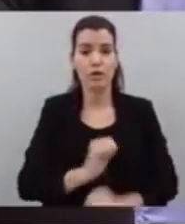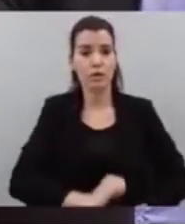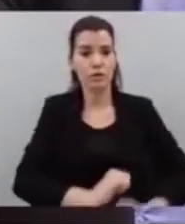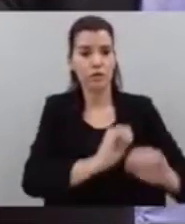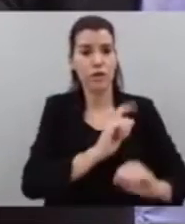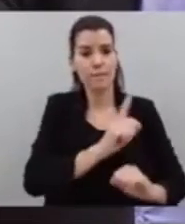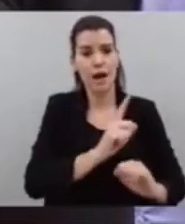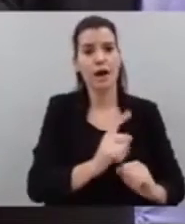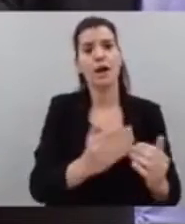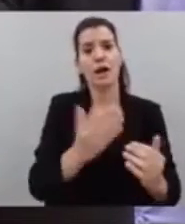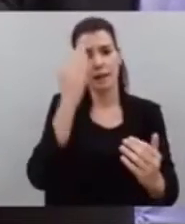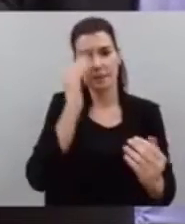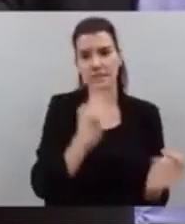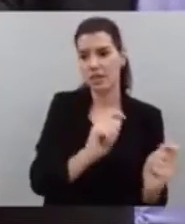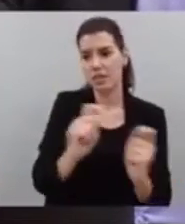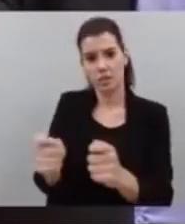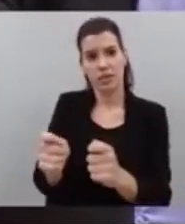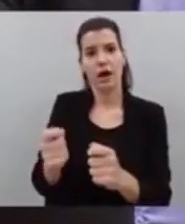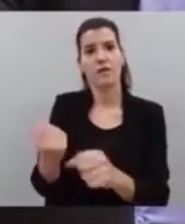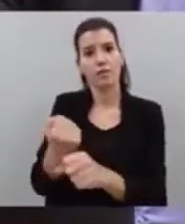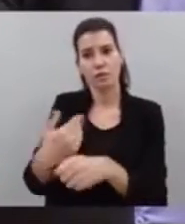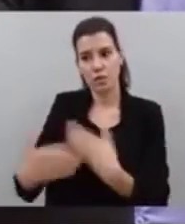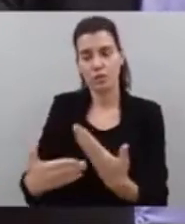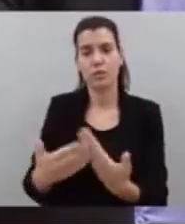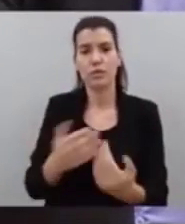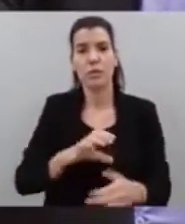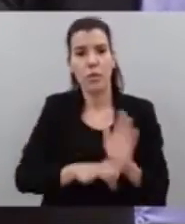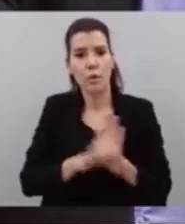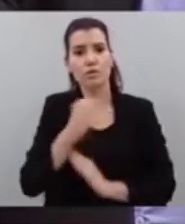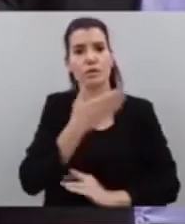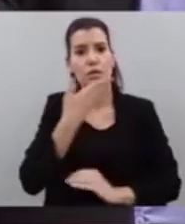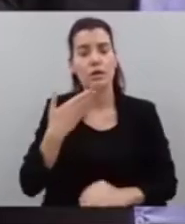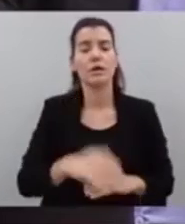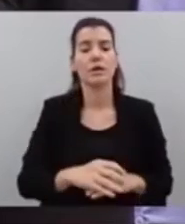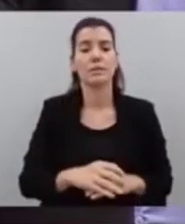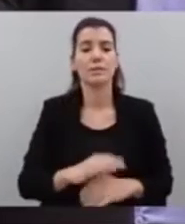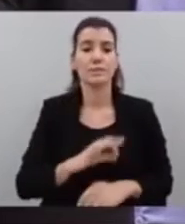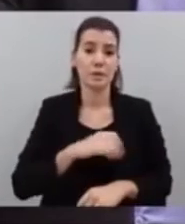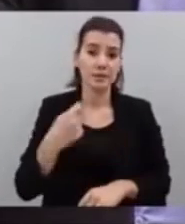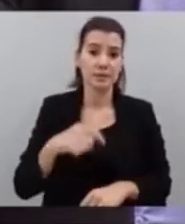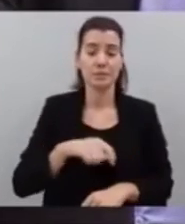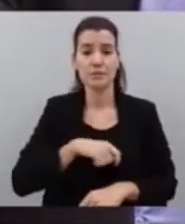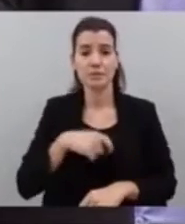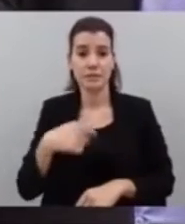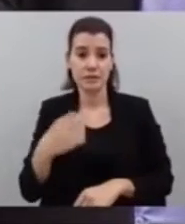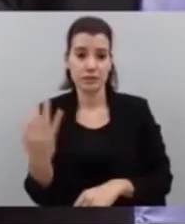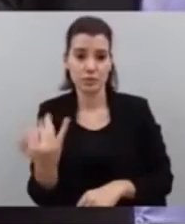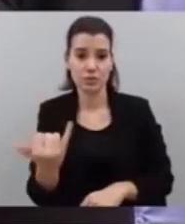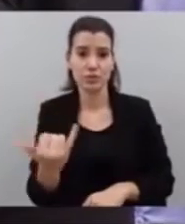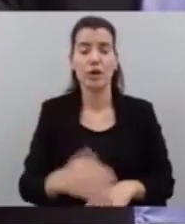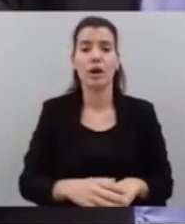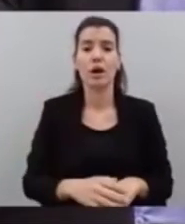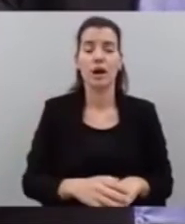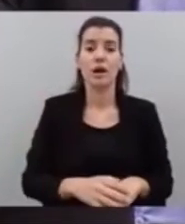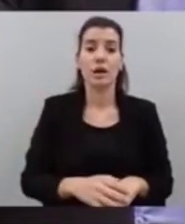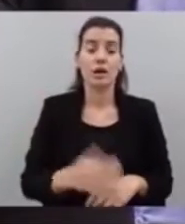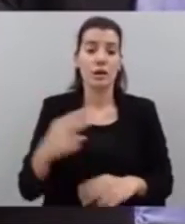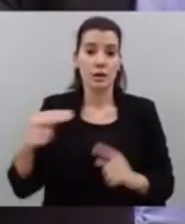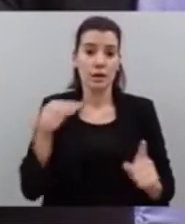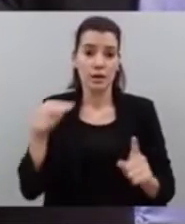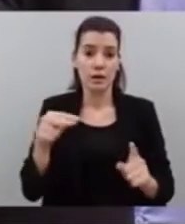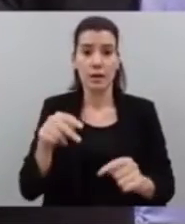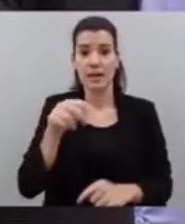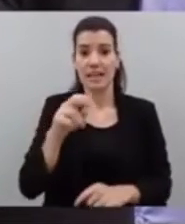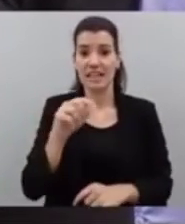para o exercício destas funções. Senhora Presidente, Senhor Vice-Presidente, do nosso ponto de vista, um quadro de pessoal com mais de